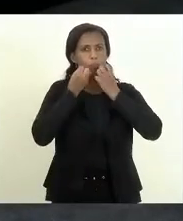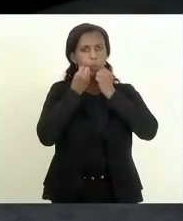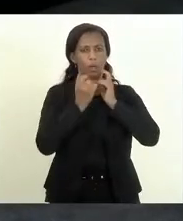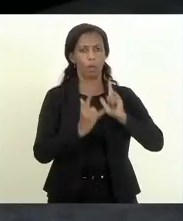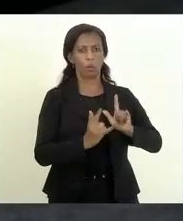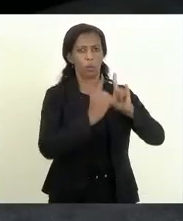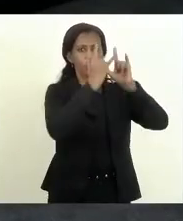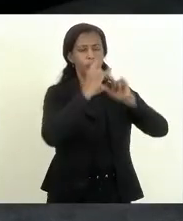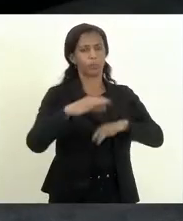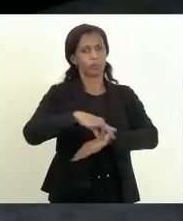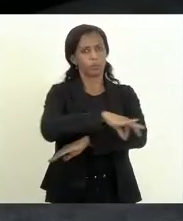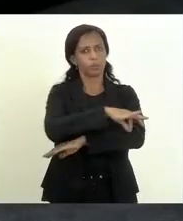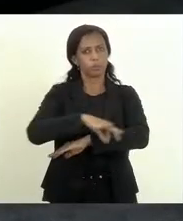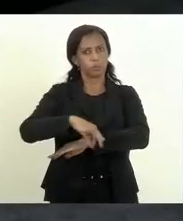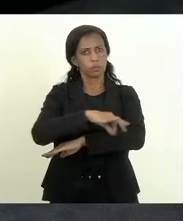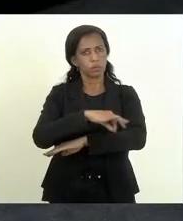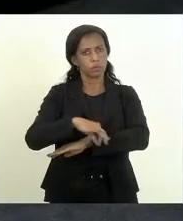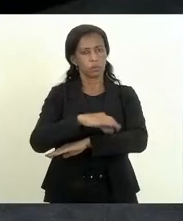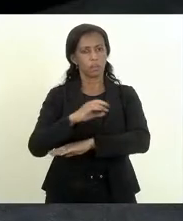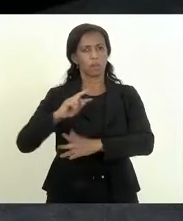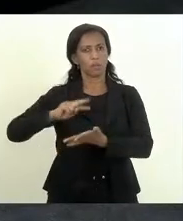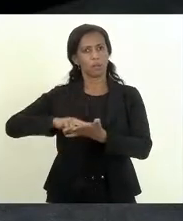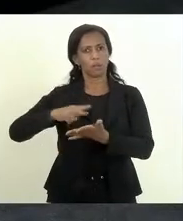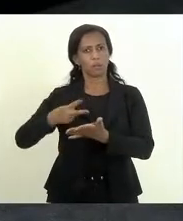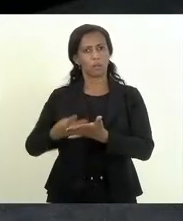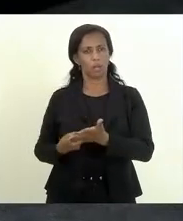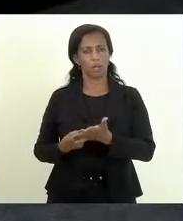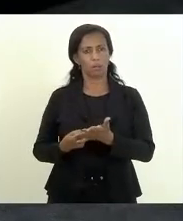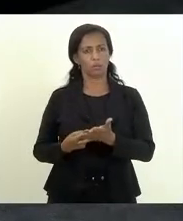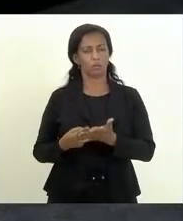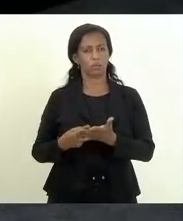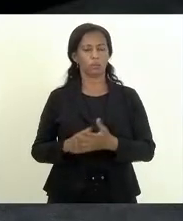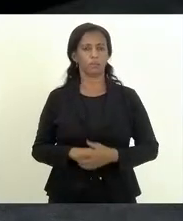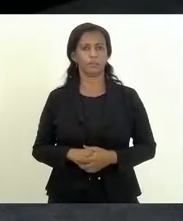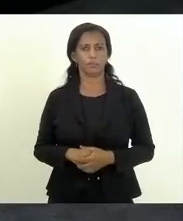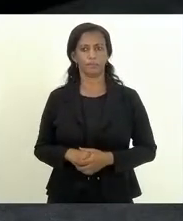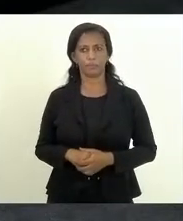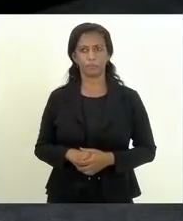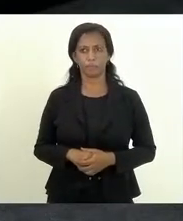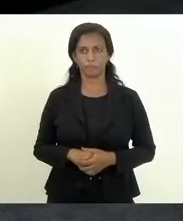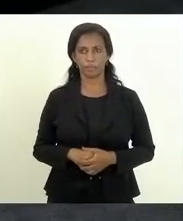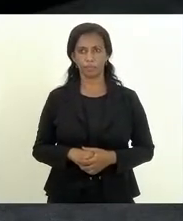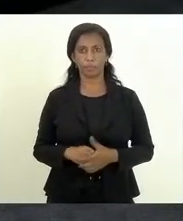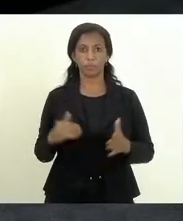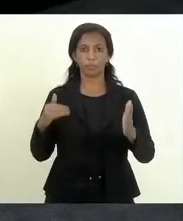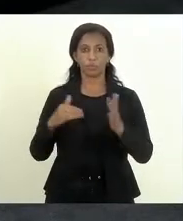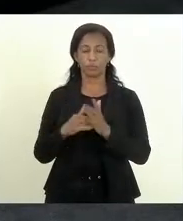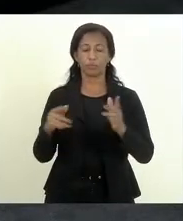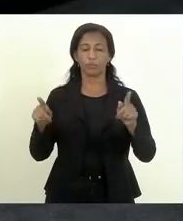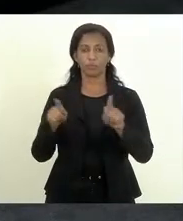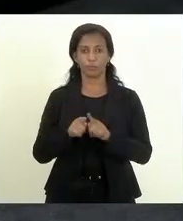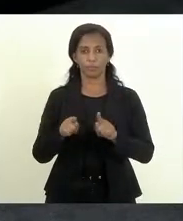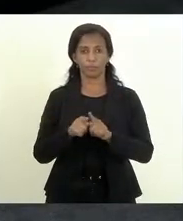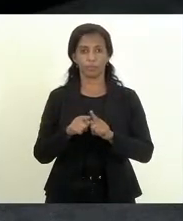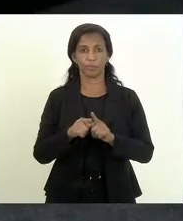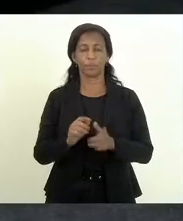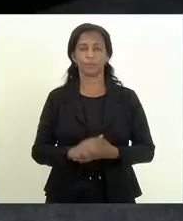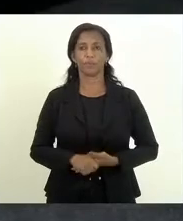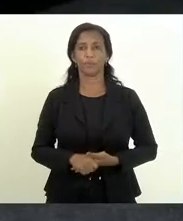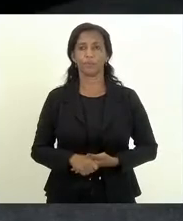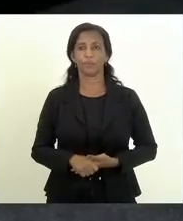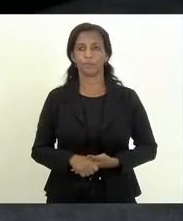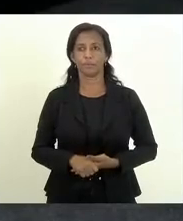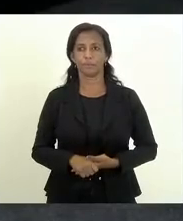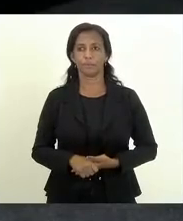arquitetônico e cultural que se traduz no Palácio Capanema. Por último, quero também aqui me